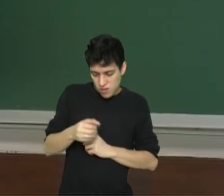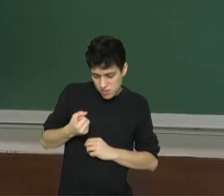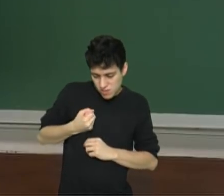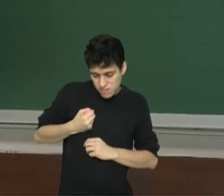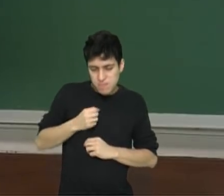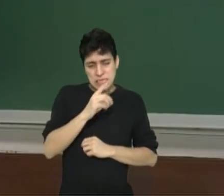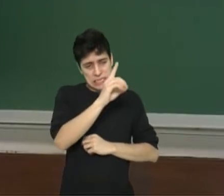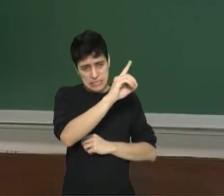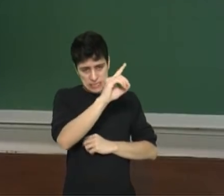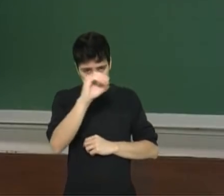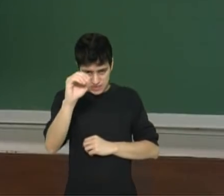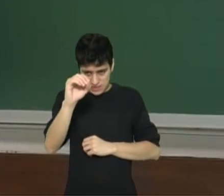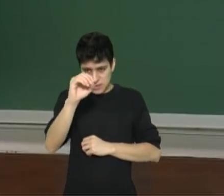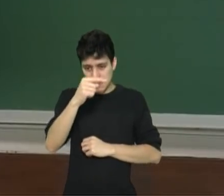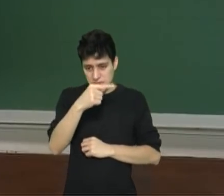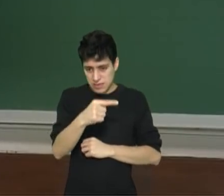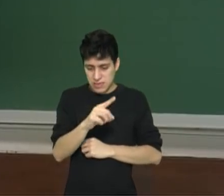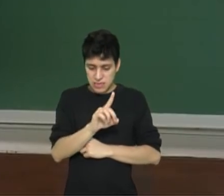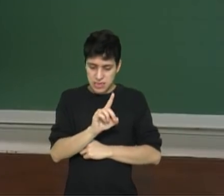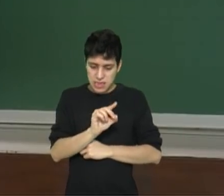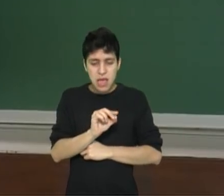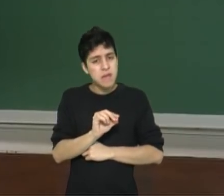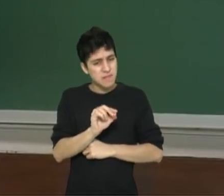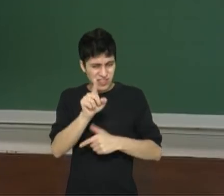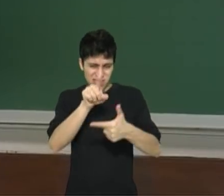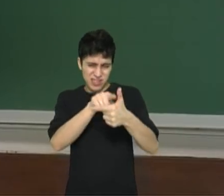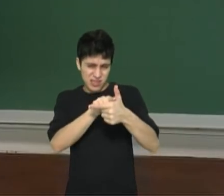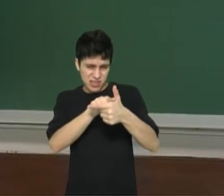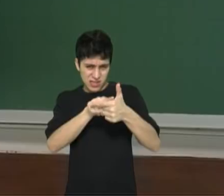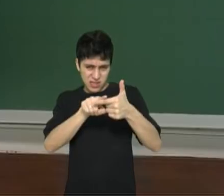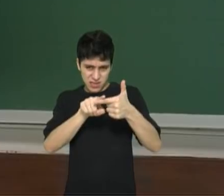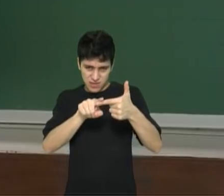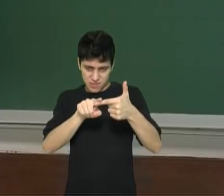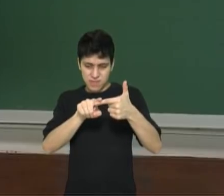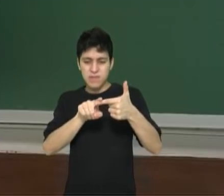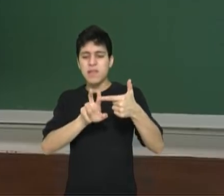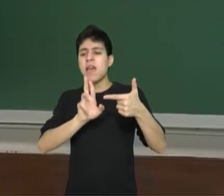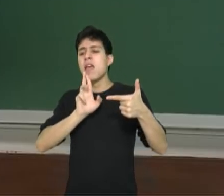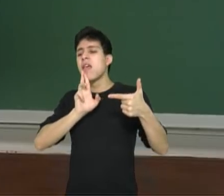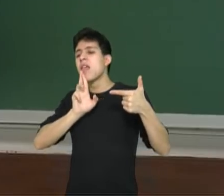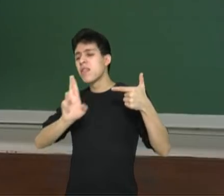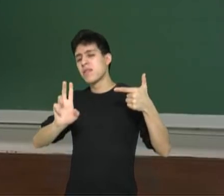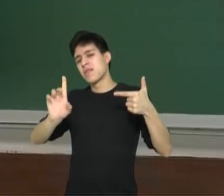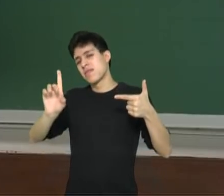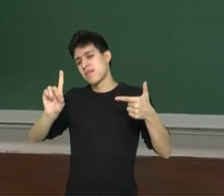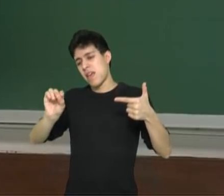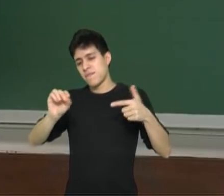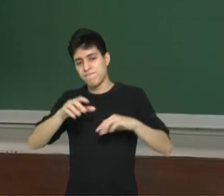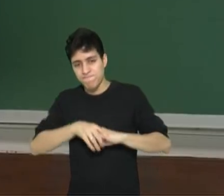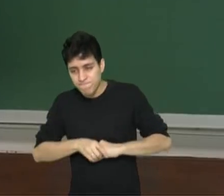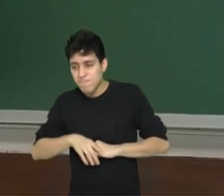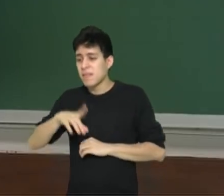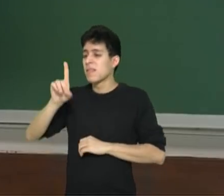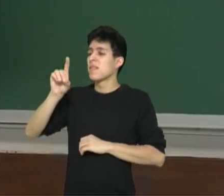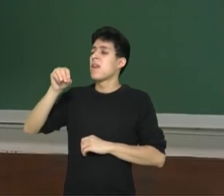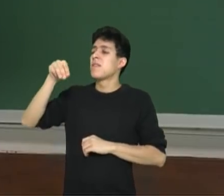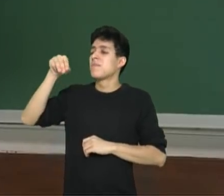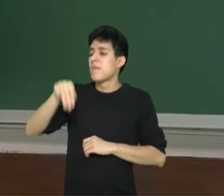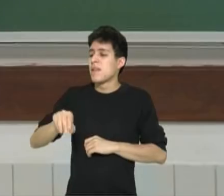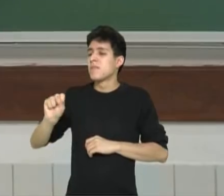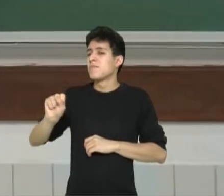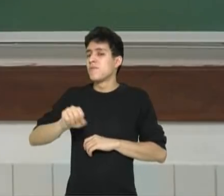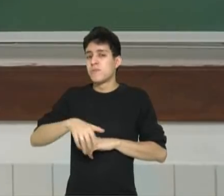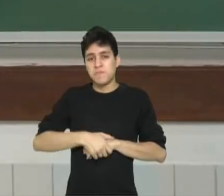fica? 100 dividido por 10. Tranquilo, né? O resultado vai ser 10 metros